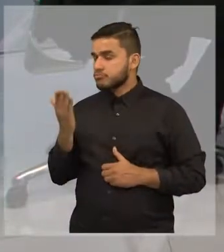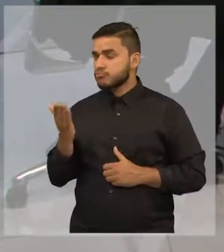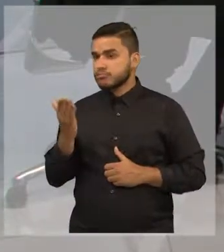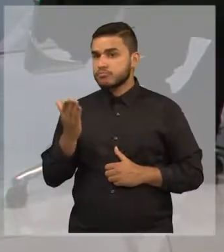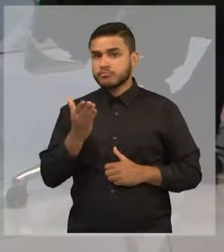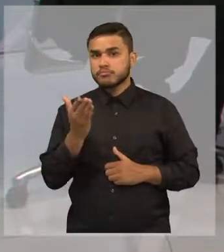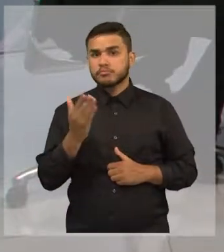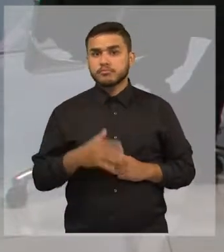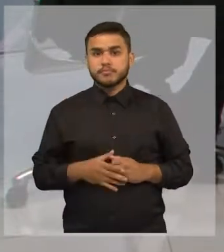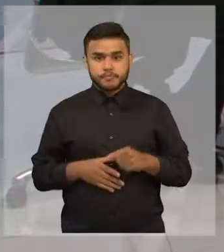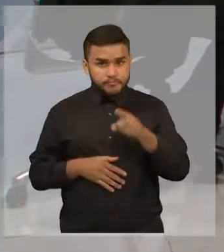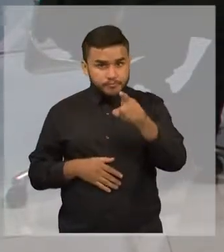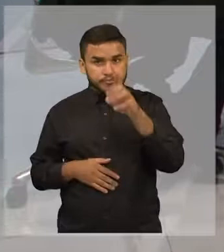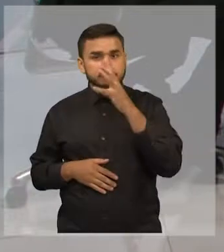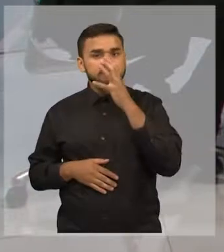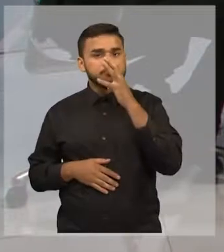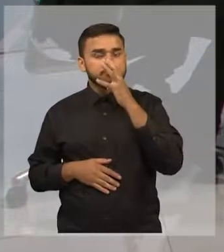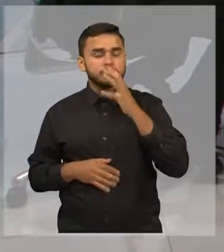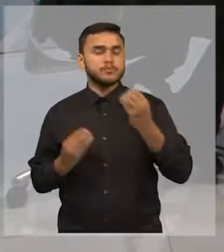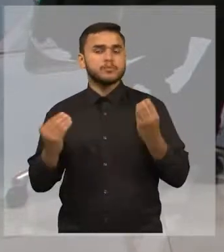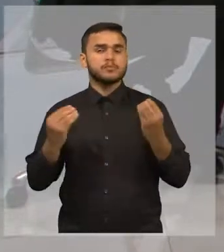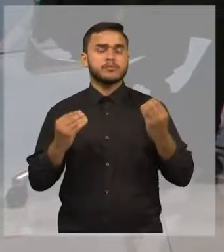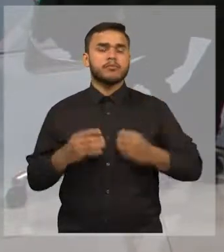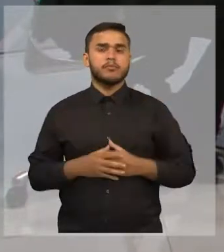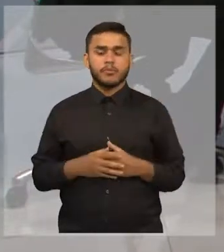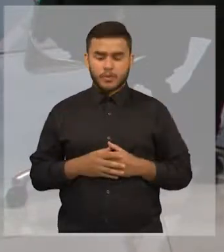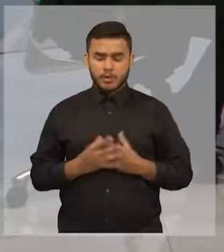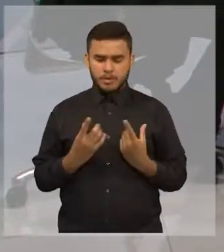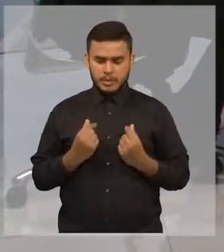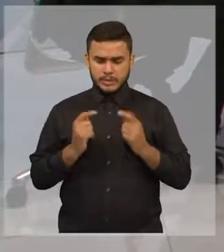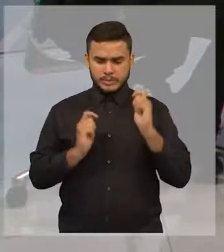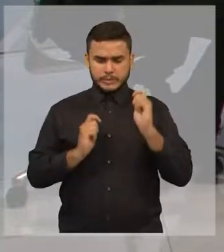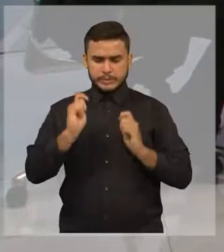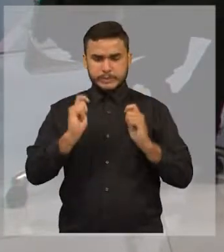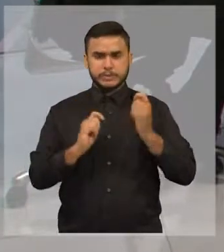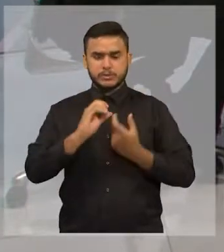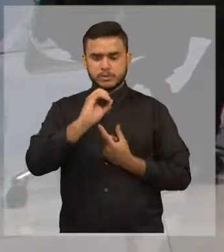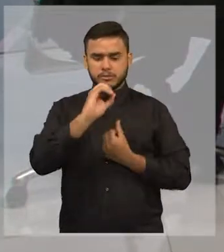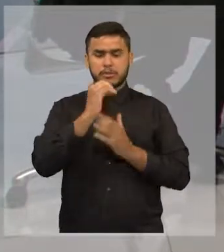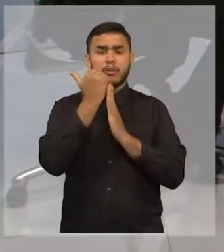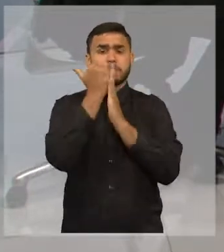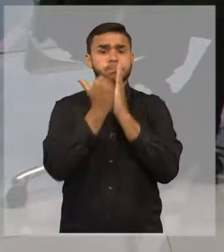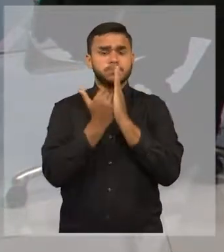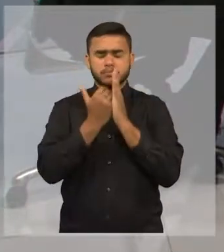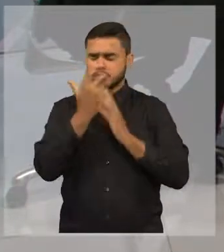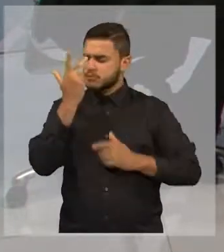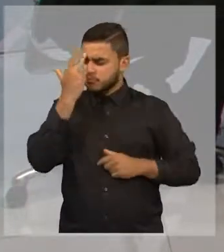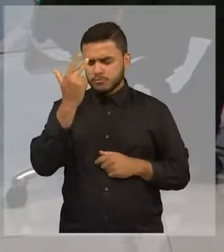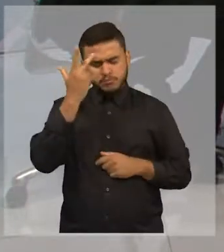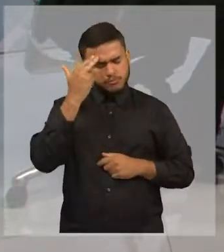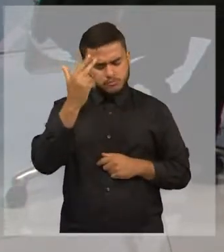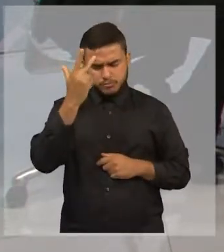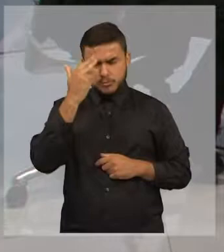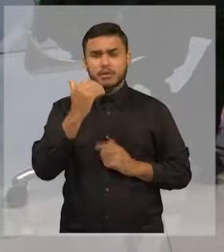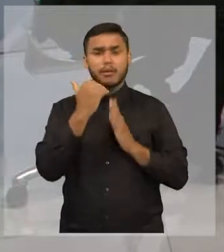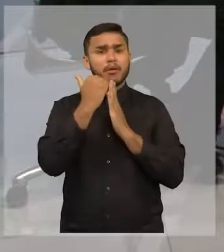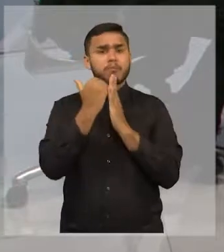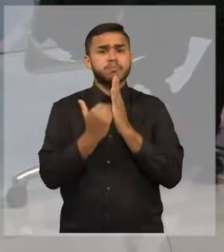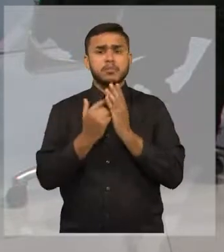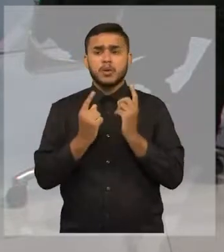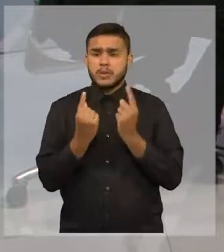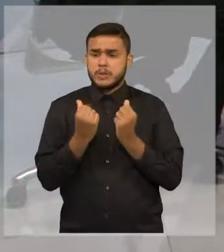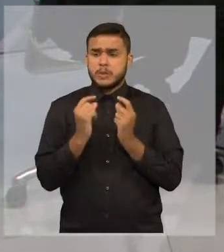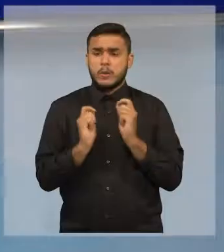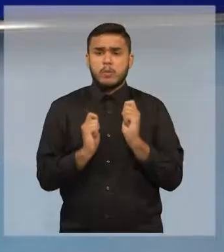precisa ser economista, para se saber que contingenciamento em orçamento, ele é plausível, ele é cabível, ele